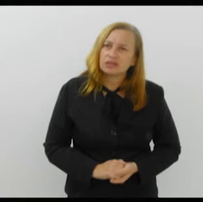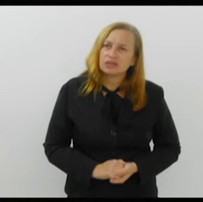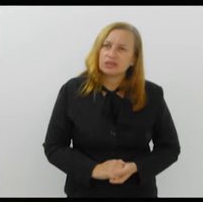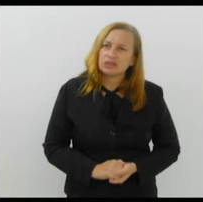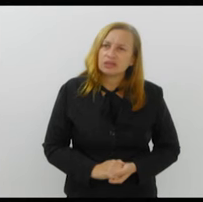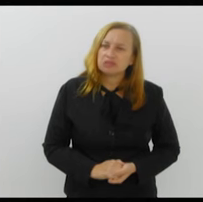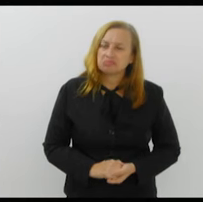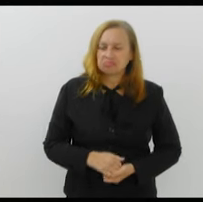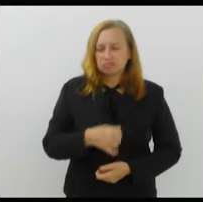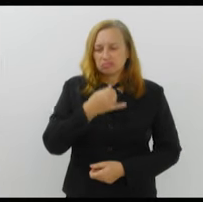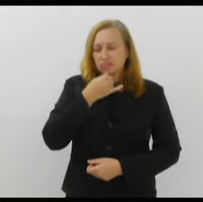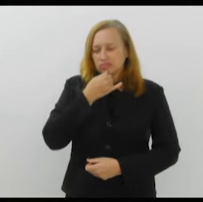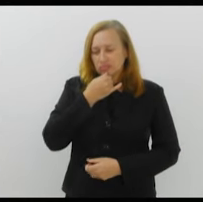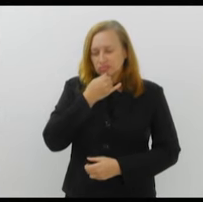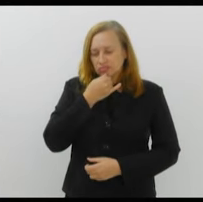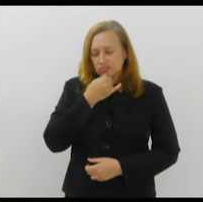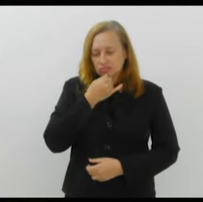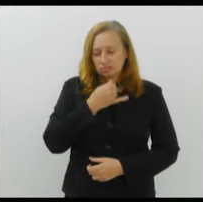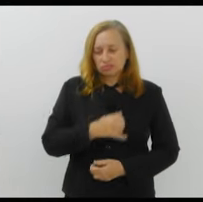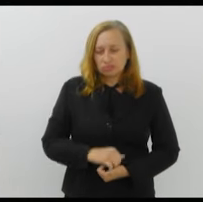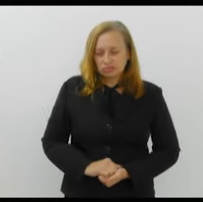Me entristece, senhores.